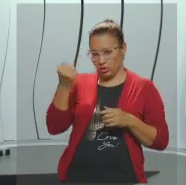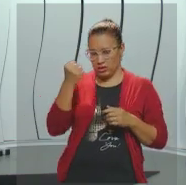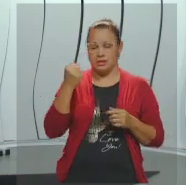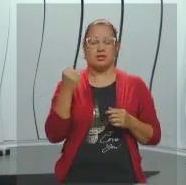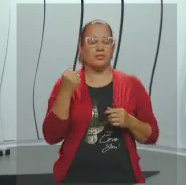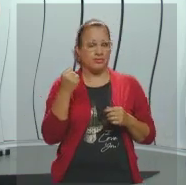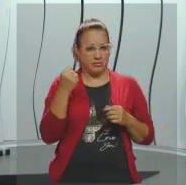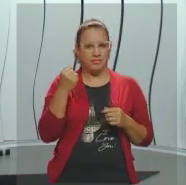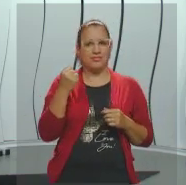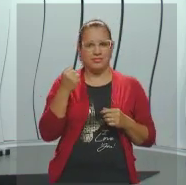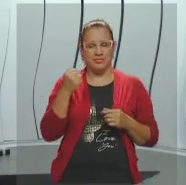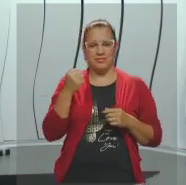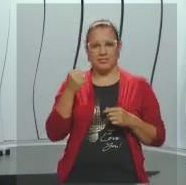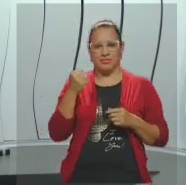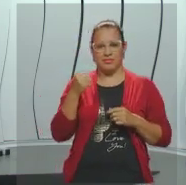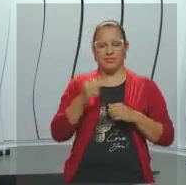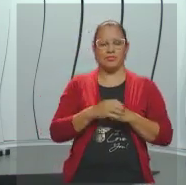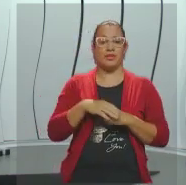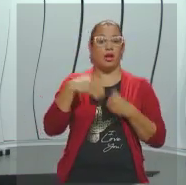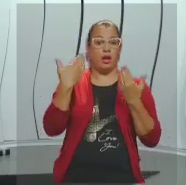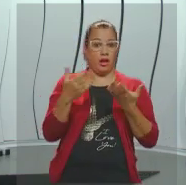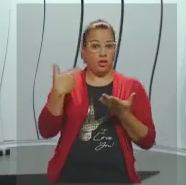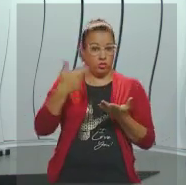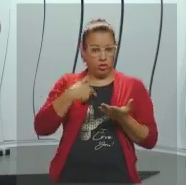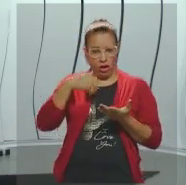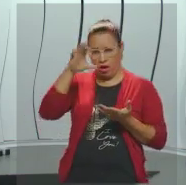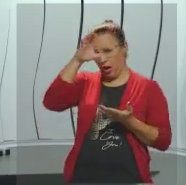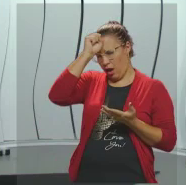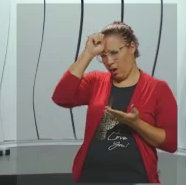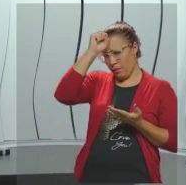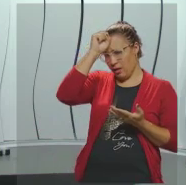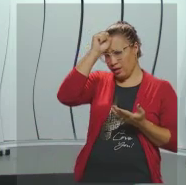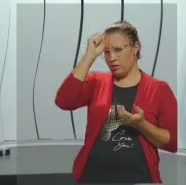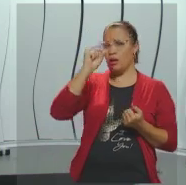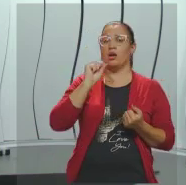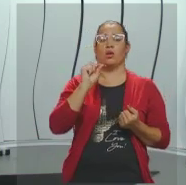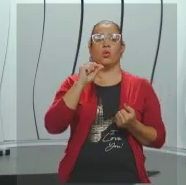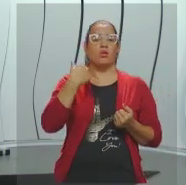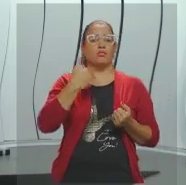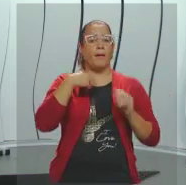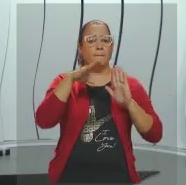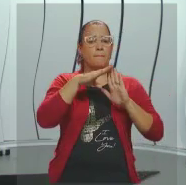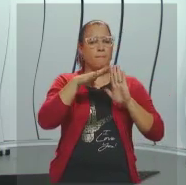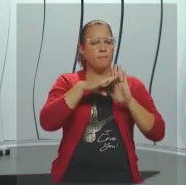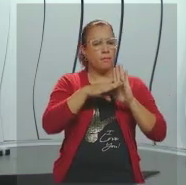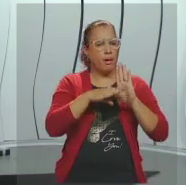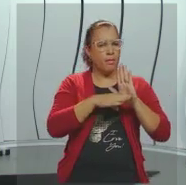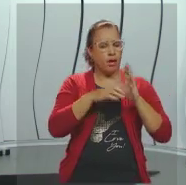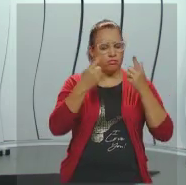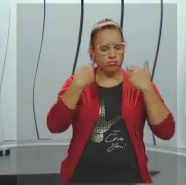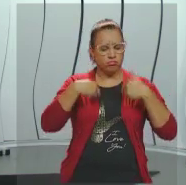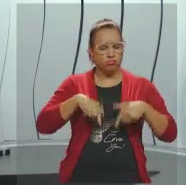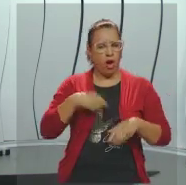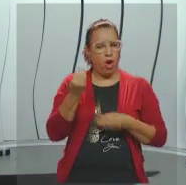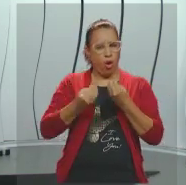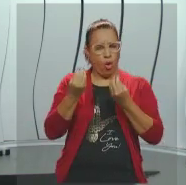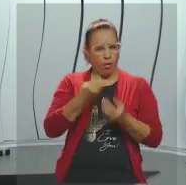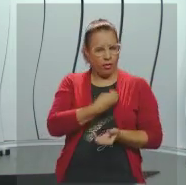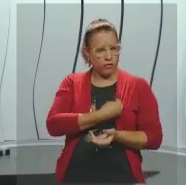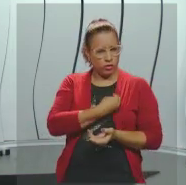vão chegar nos alvéolos. Nós vamos ver cada parte dessa do sistema respiratório e vamos entender qual a função de cada um.